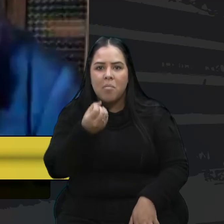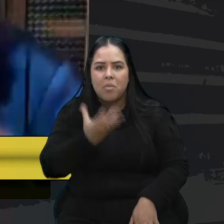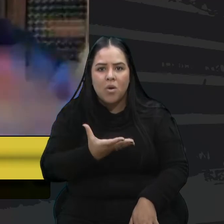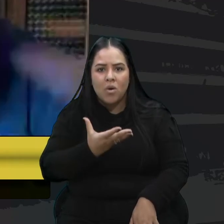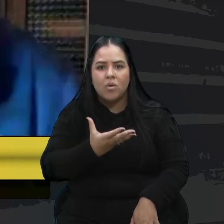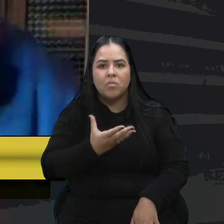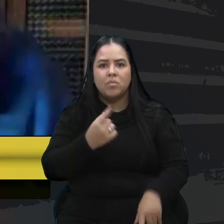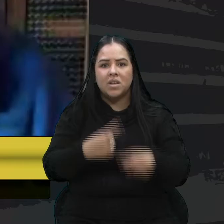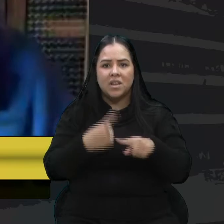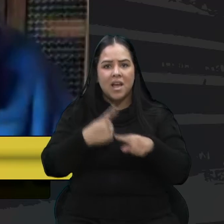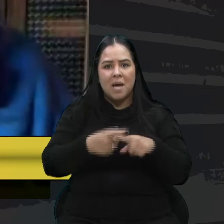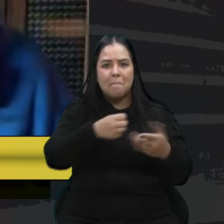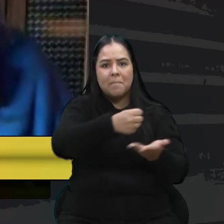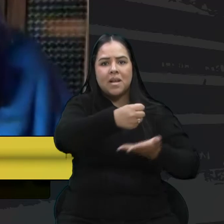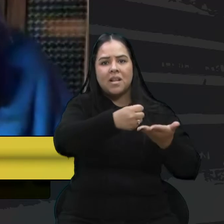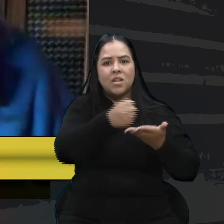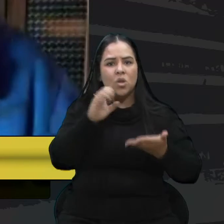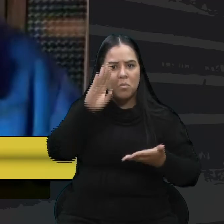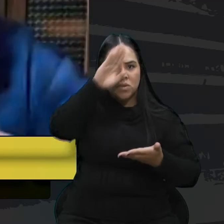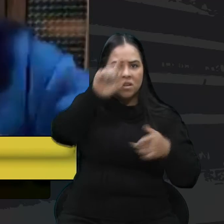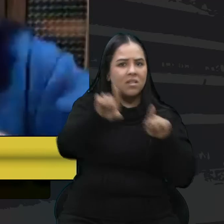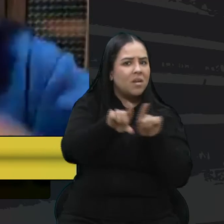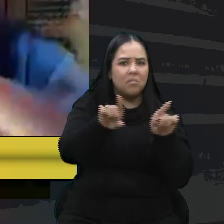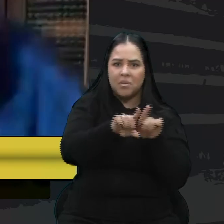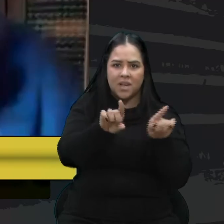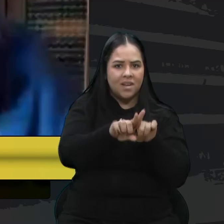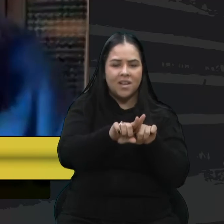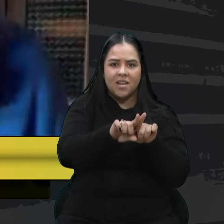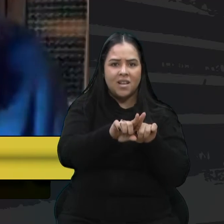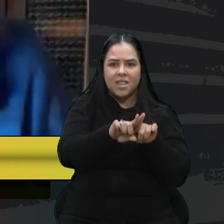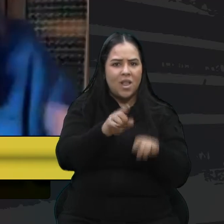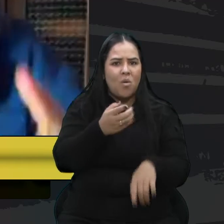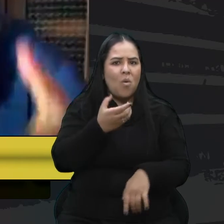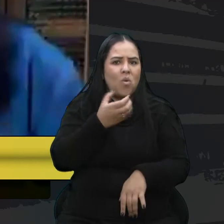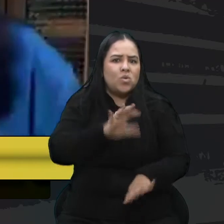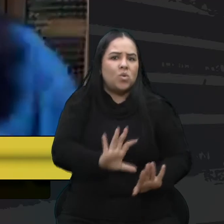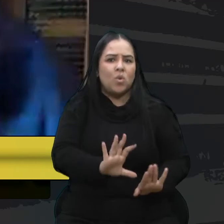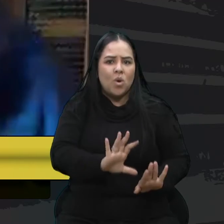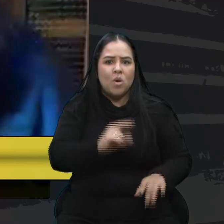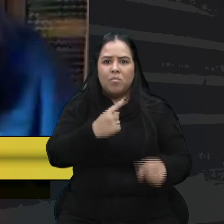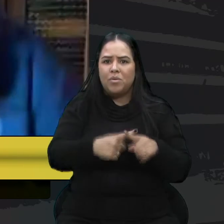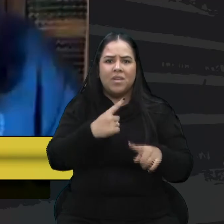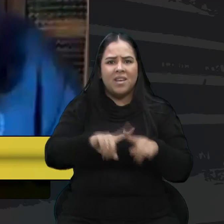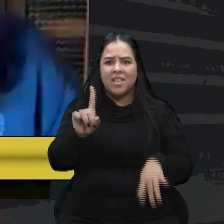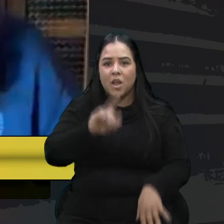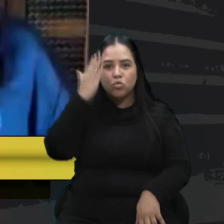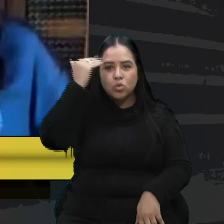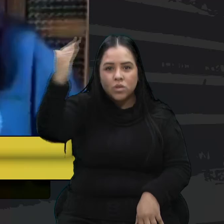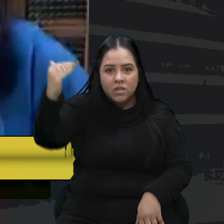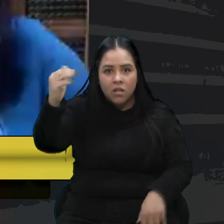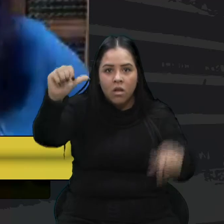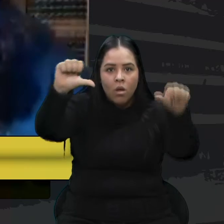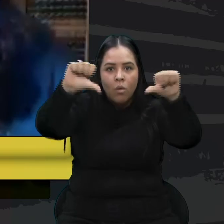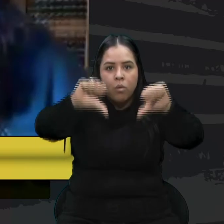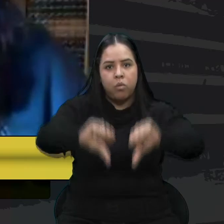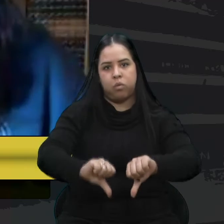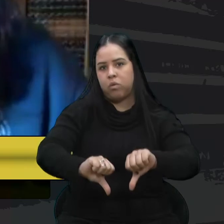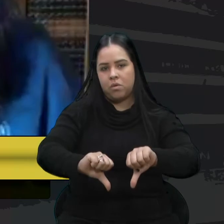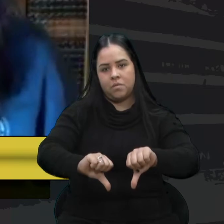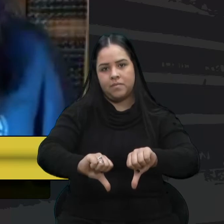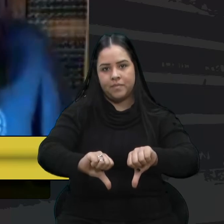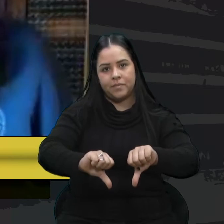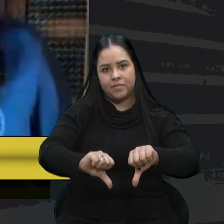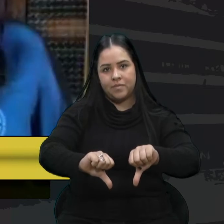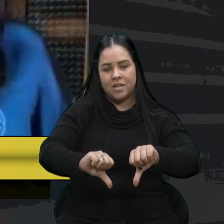base bolsonarista. Então, descontentou muito a gente, porque não foi um sucesso, foi um fracasso.